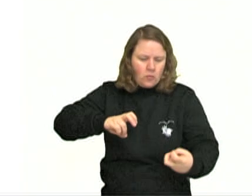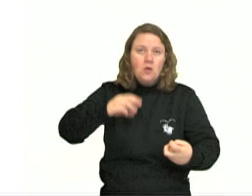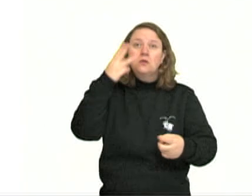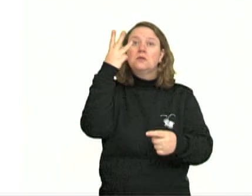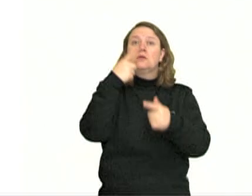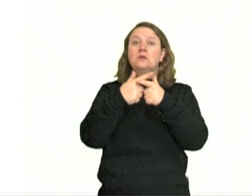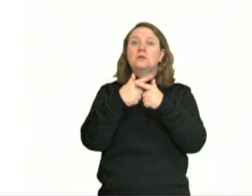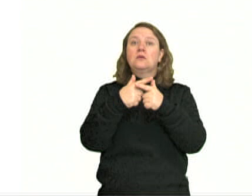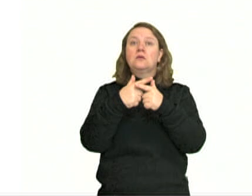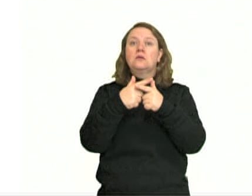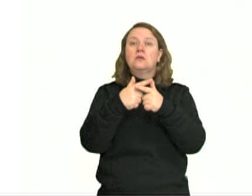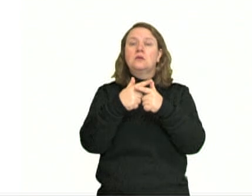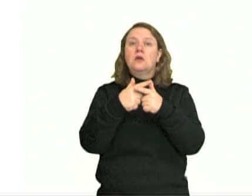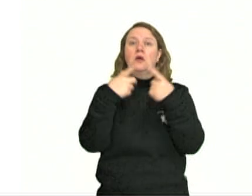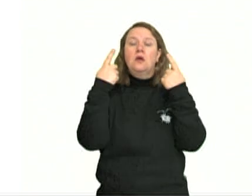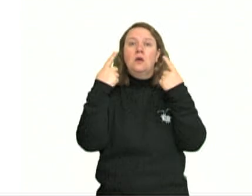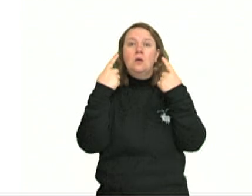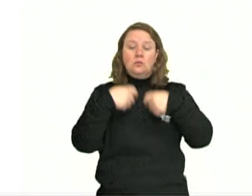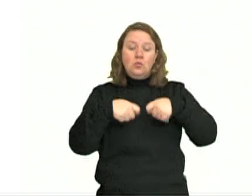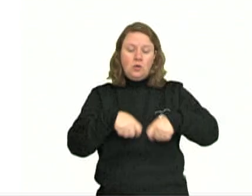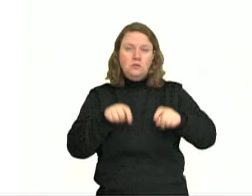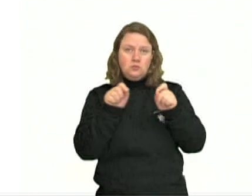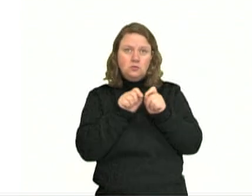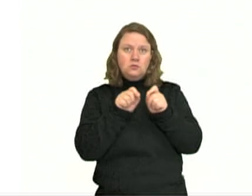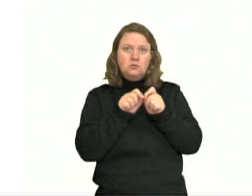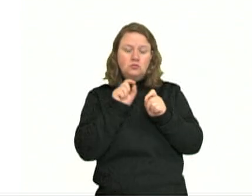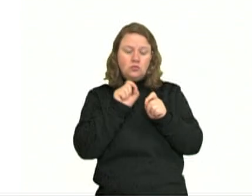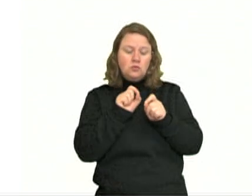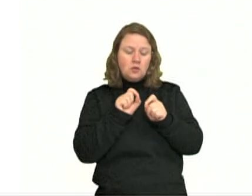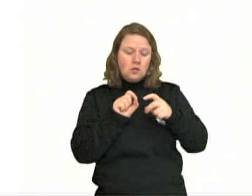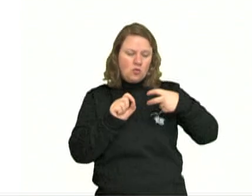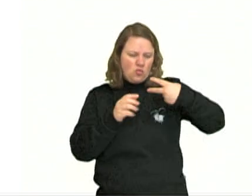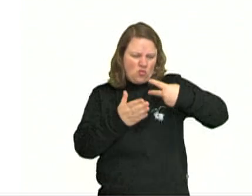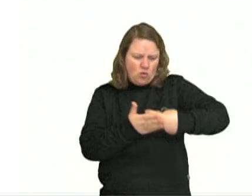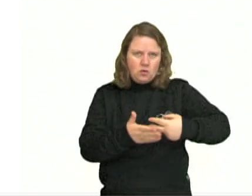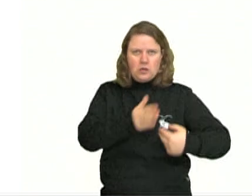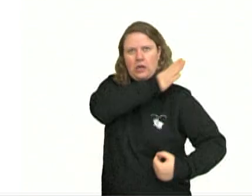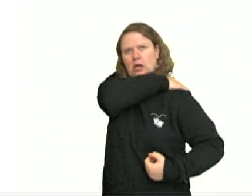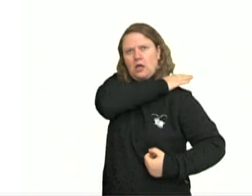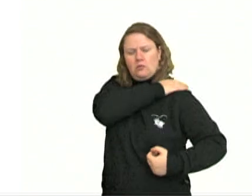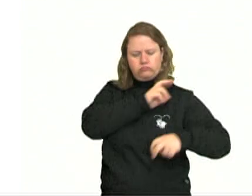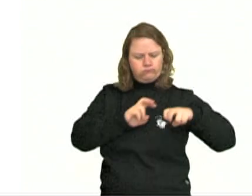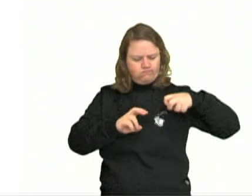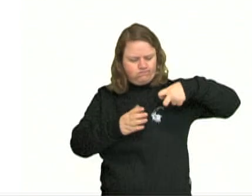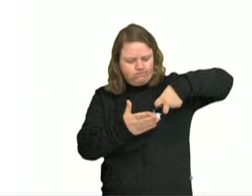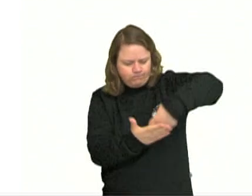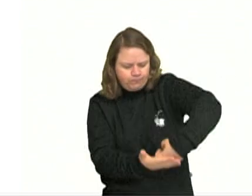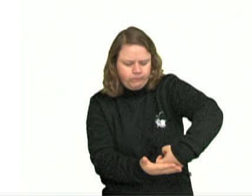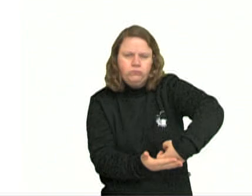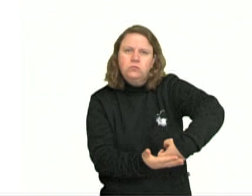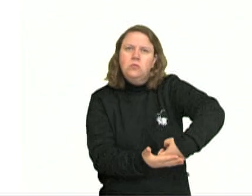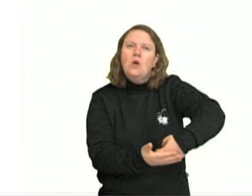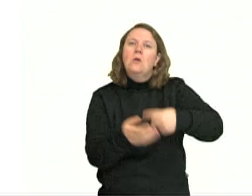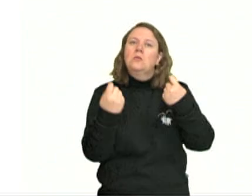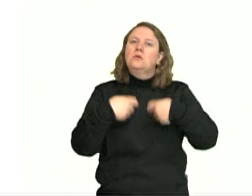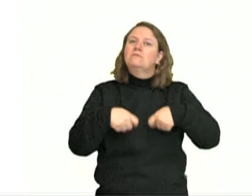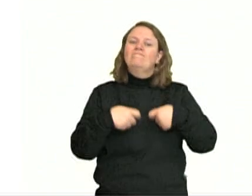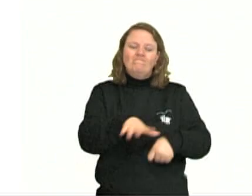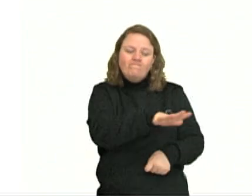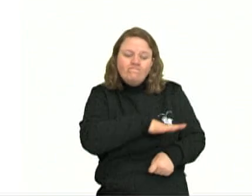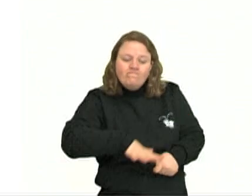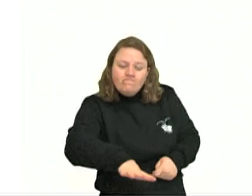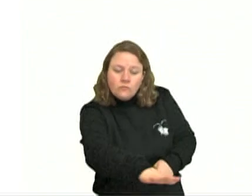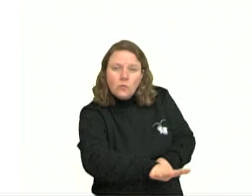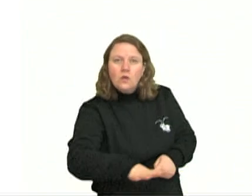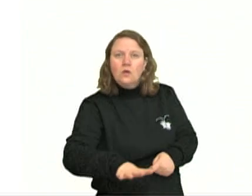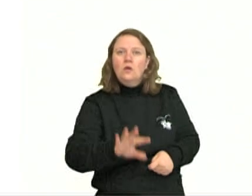vezes. Era considerado quando o oponente tocava as costas e o ombro ou o tórax no solo,